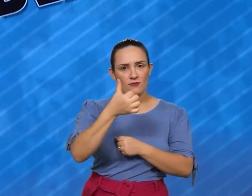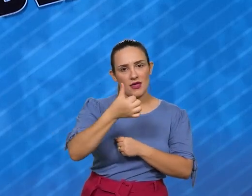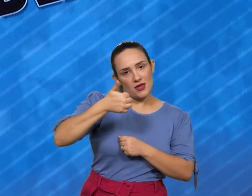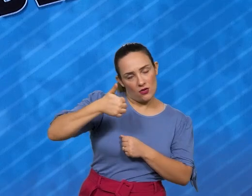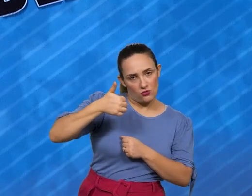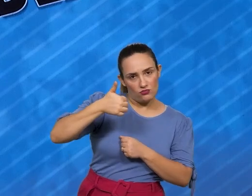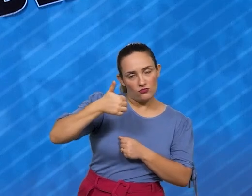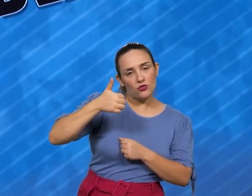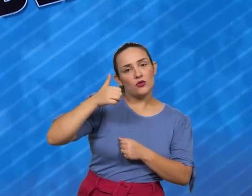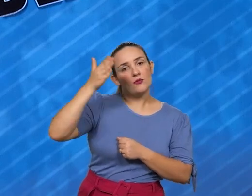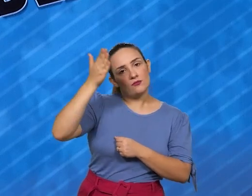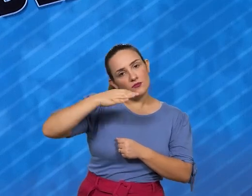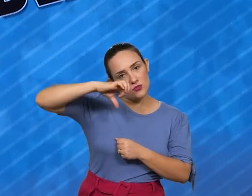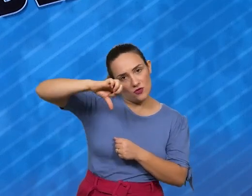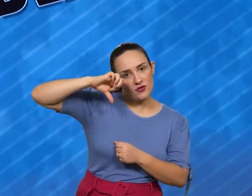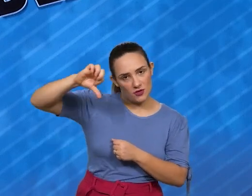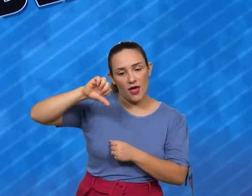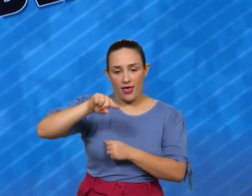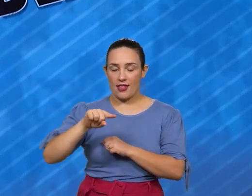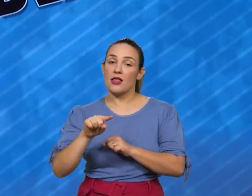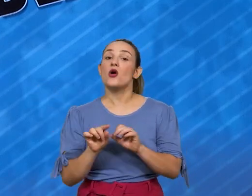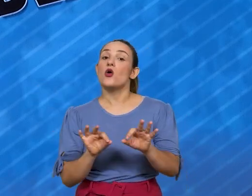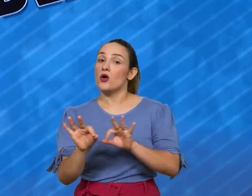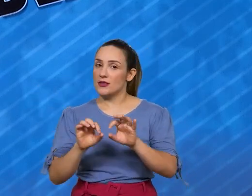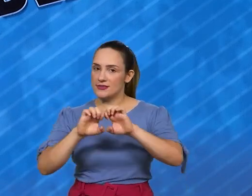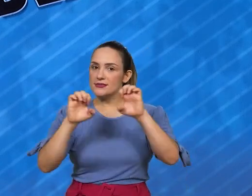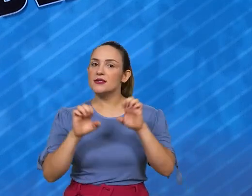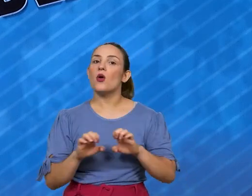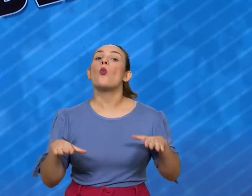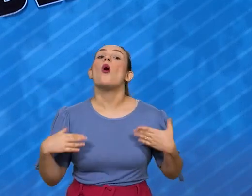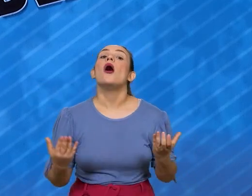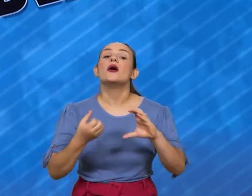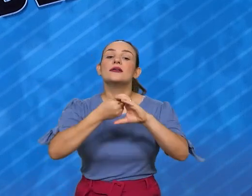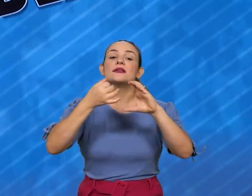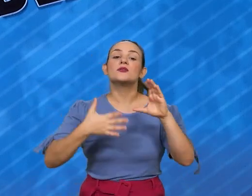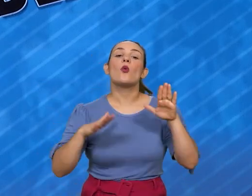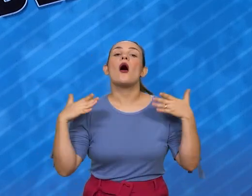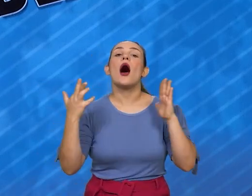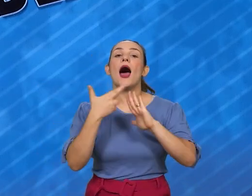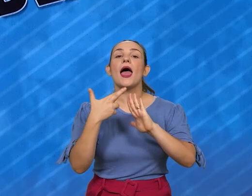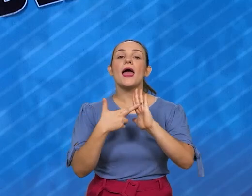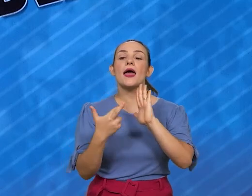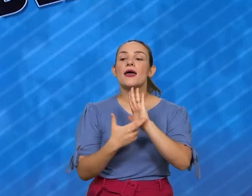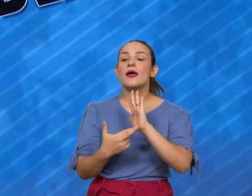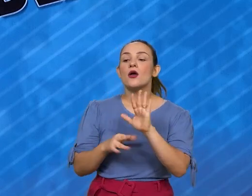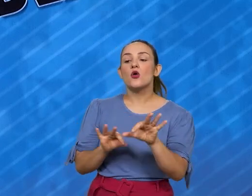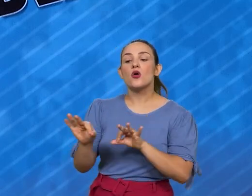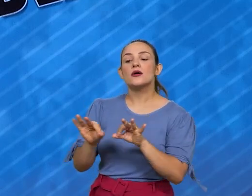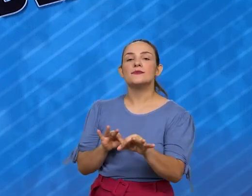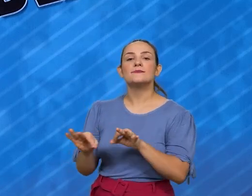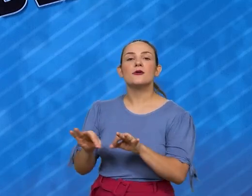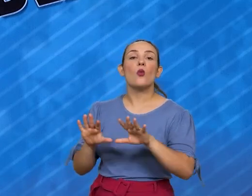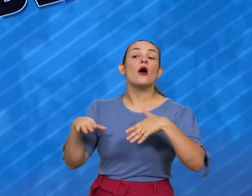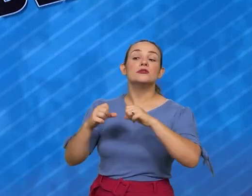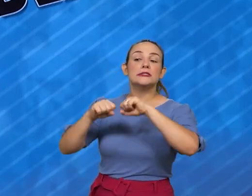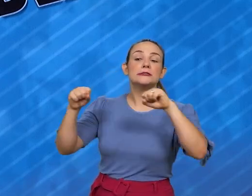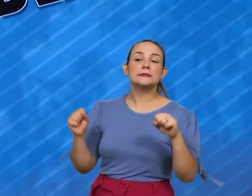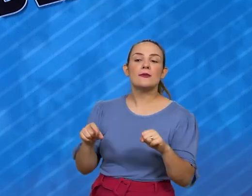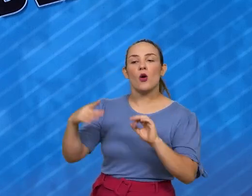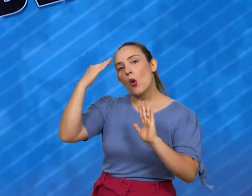Lei 9961 de 99, que estabeleceu critérios de organização